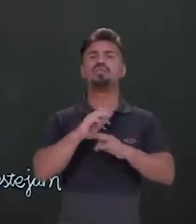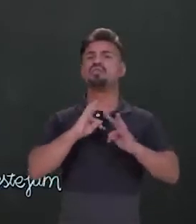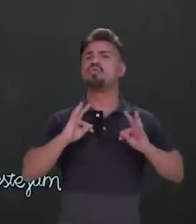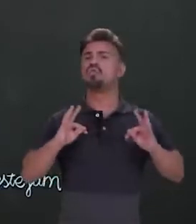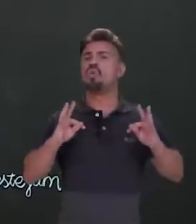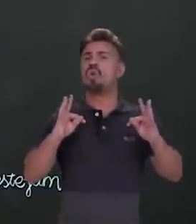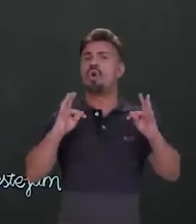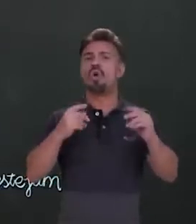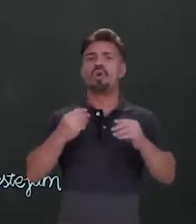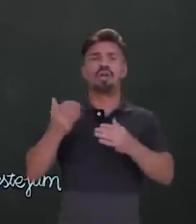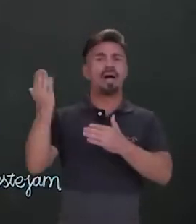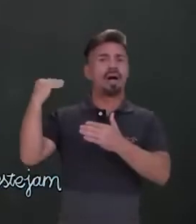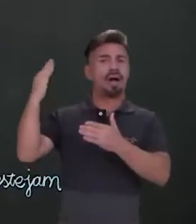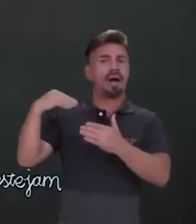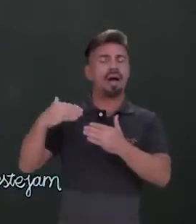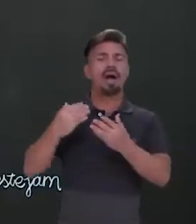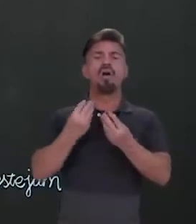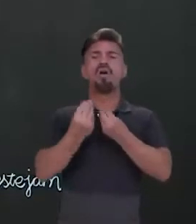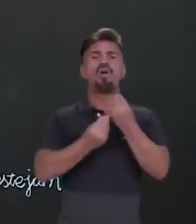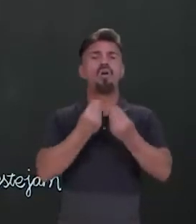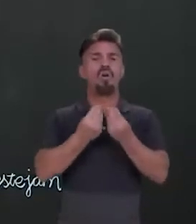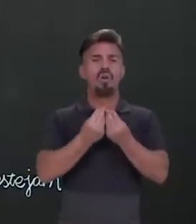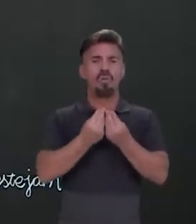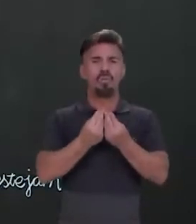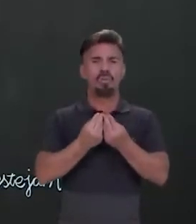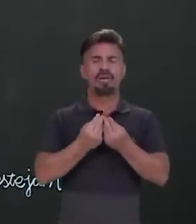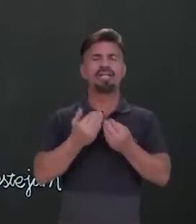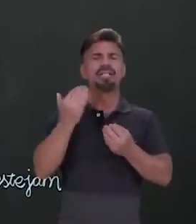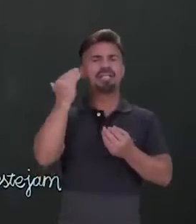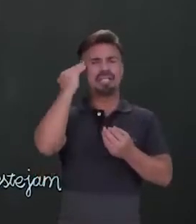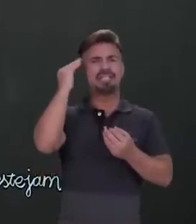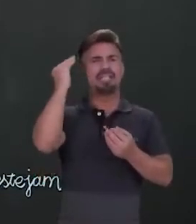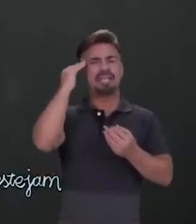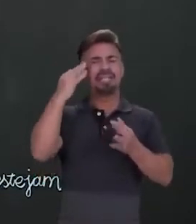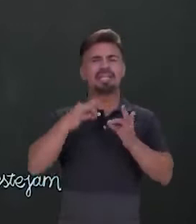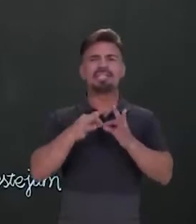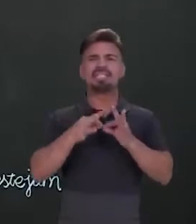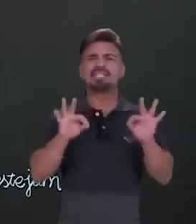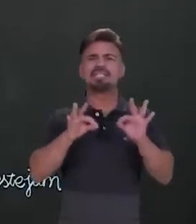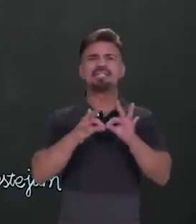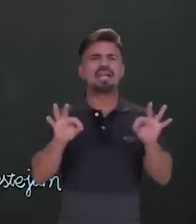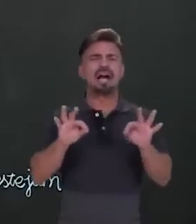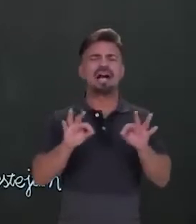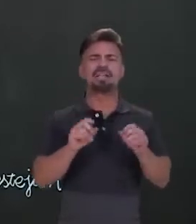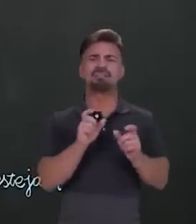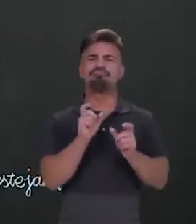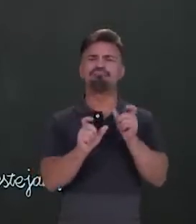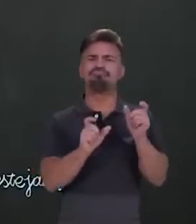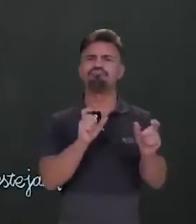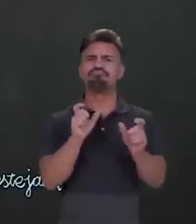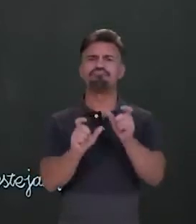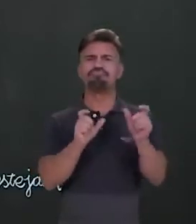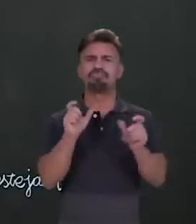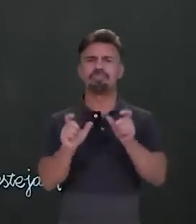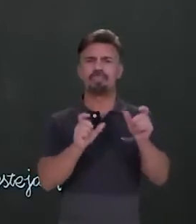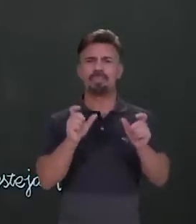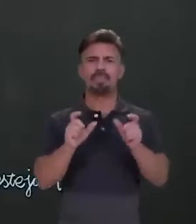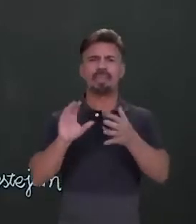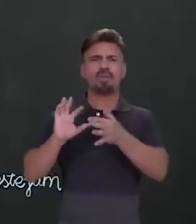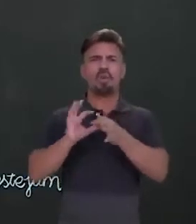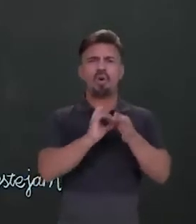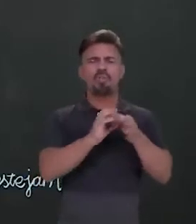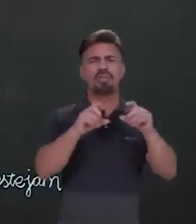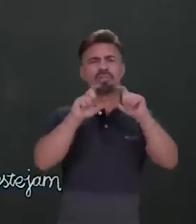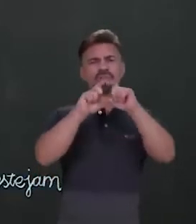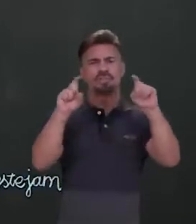as estruturas anteriores da análise sintática, compreender as funções sintáticas de várias palavras em um contexto, em